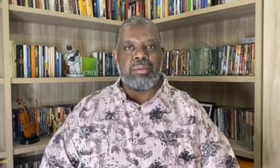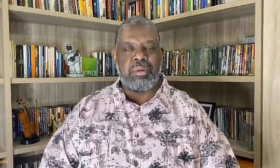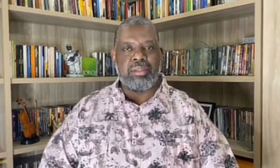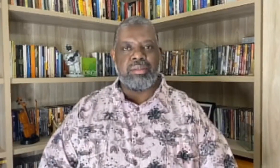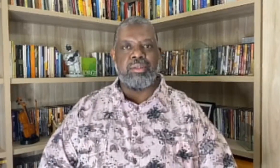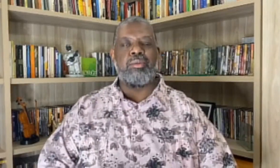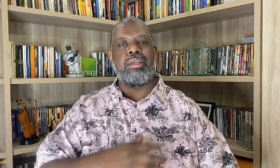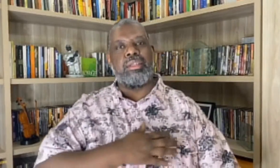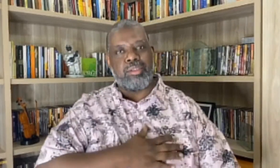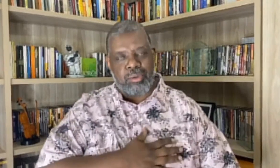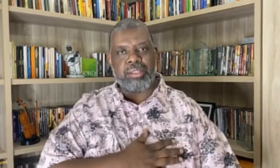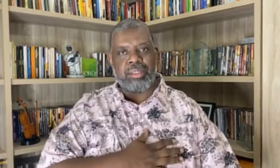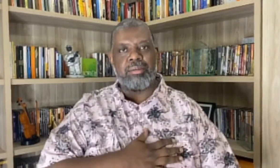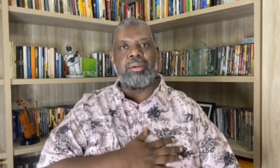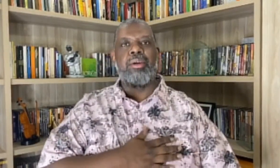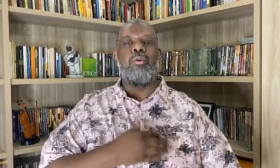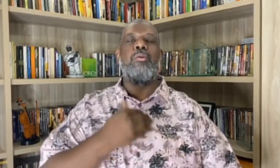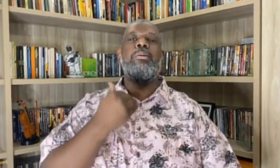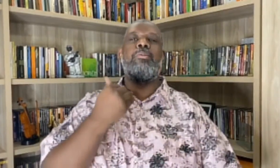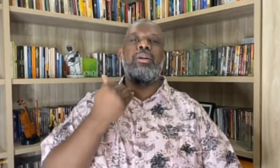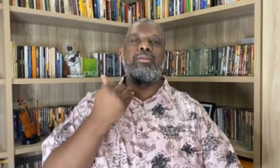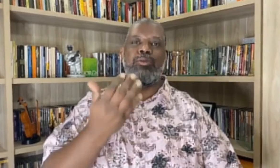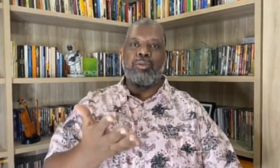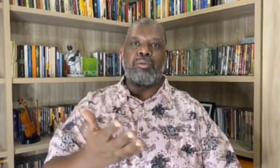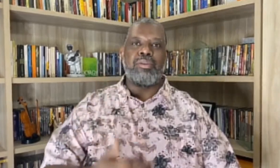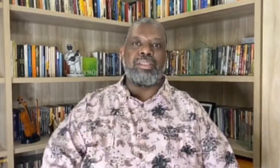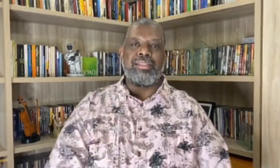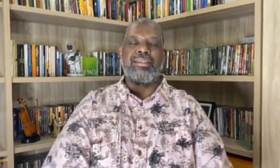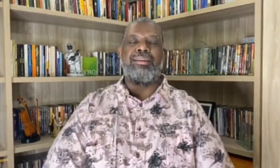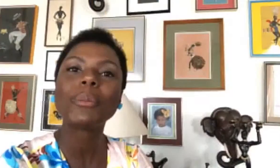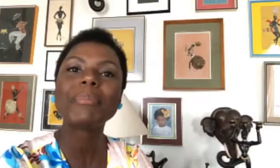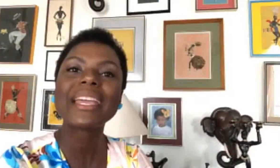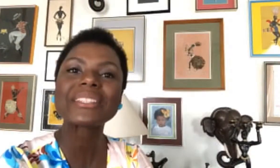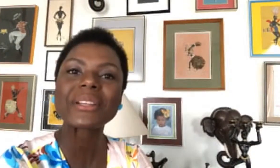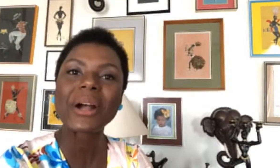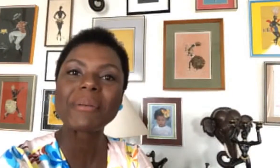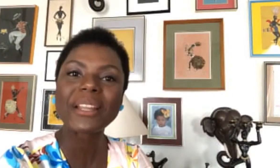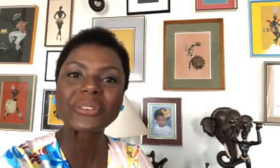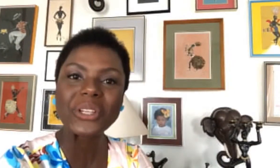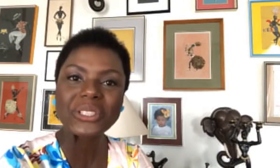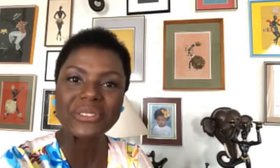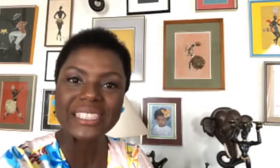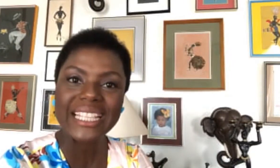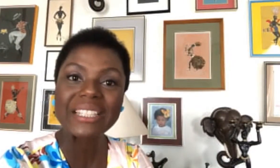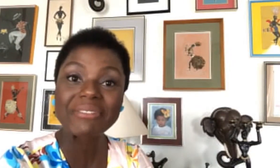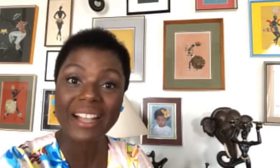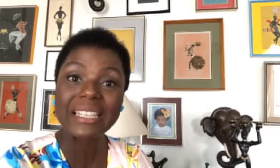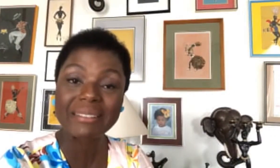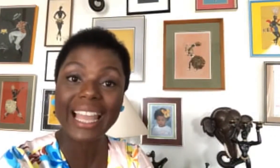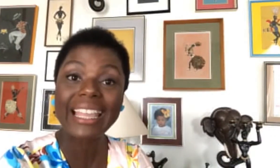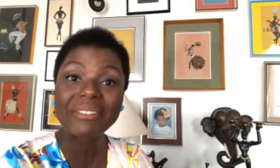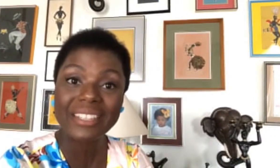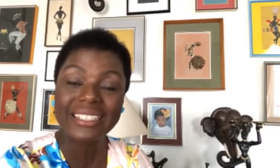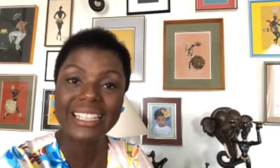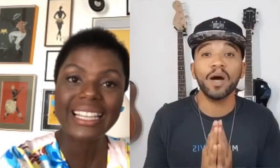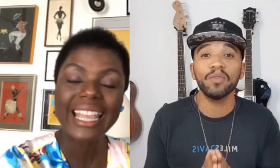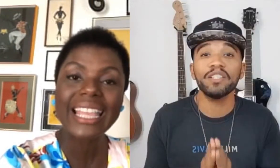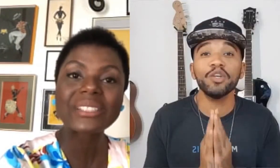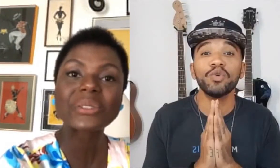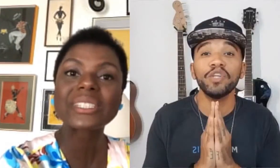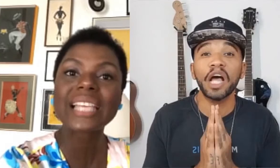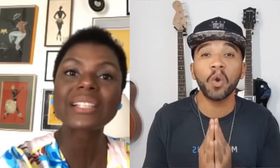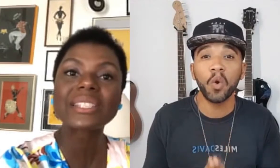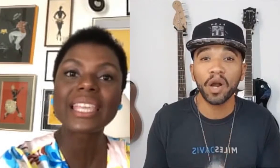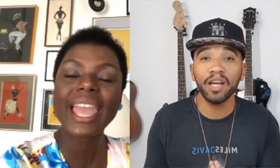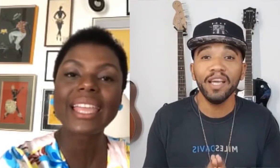são 24 anos estou aqui de coração comemorando o João Posse um beijo enorme para todos vocês que fazem da revista